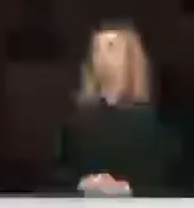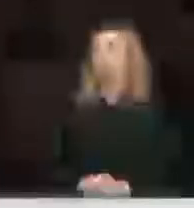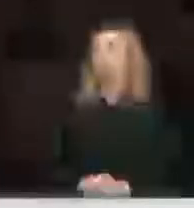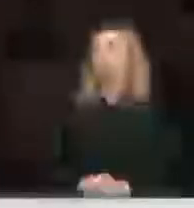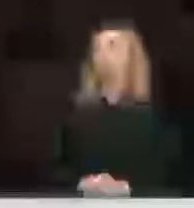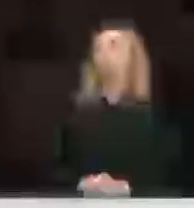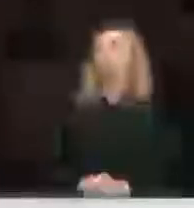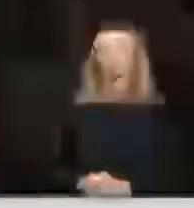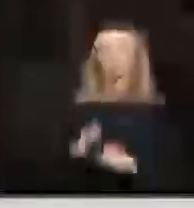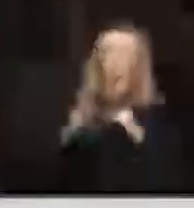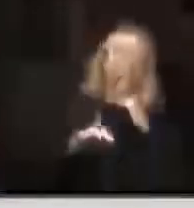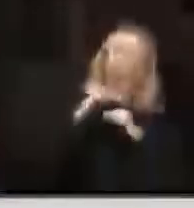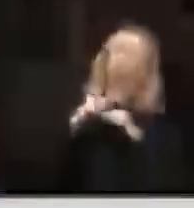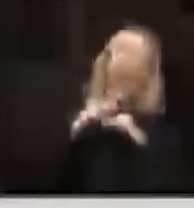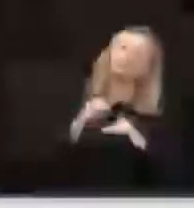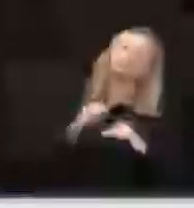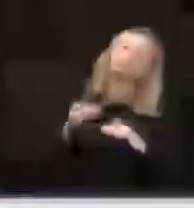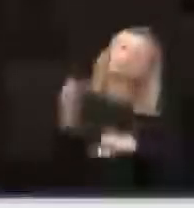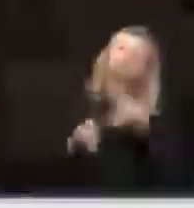Federal,